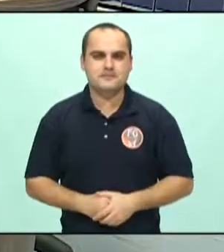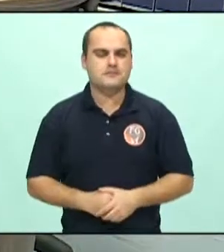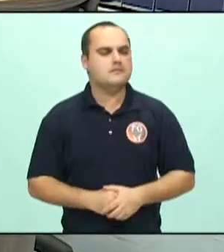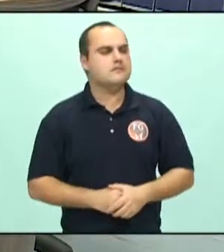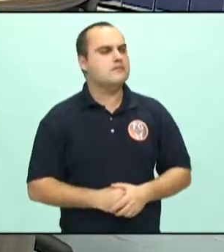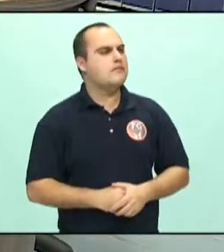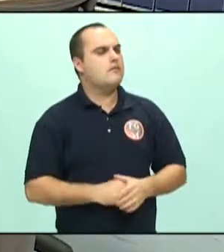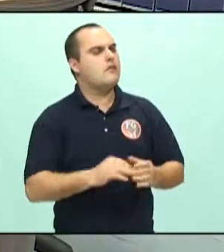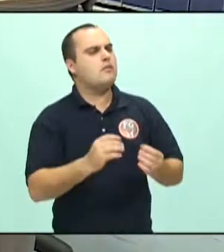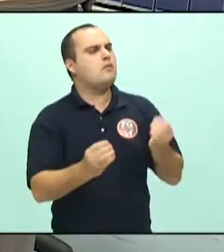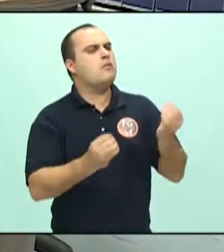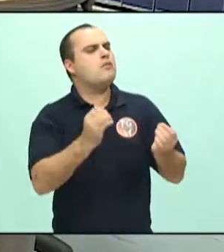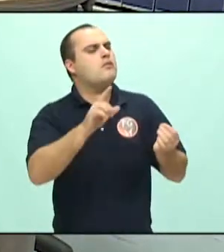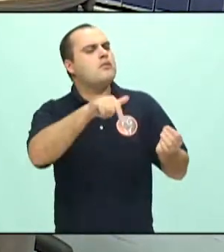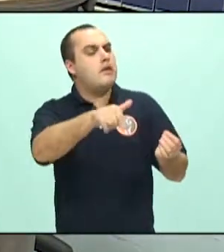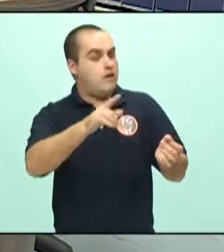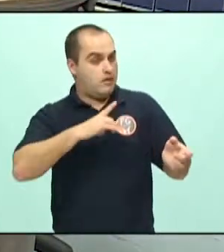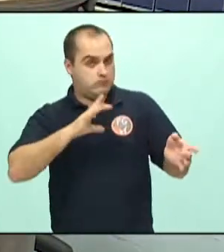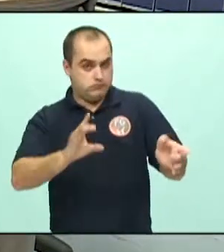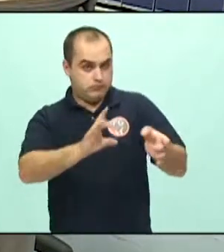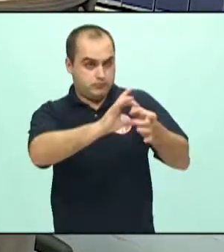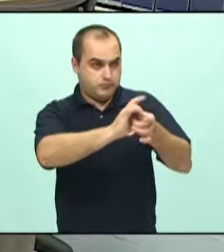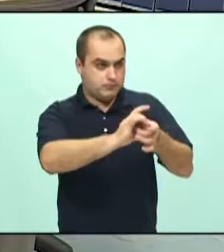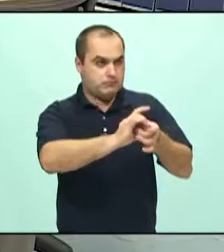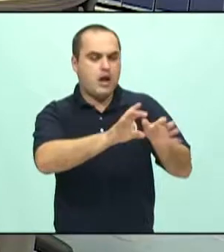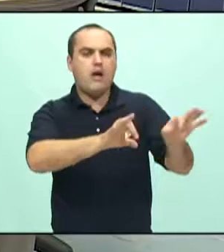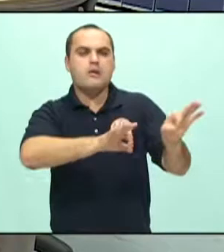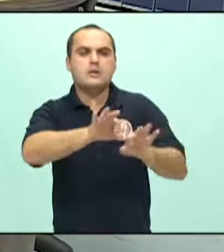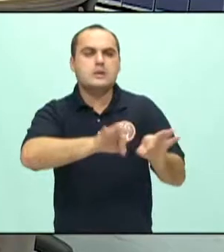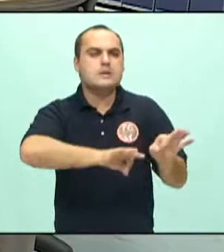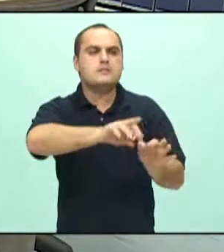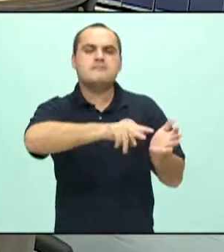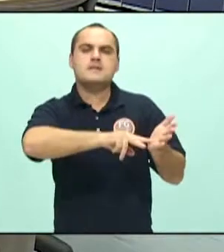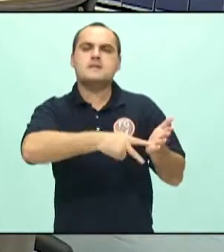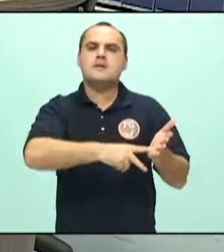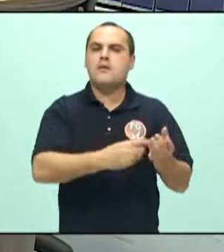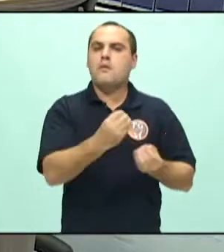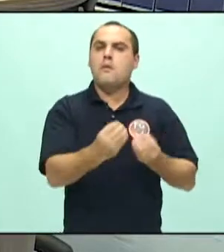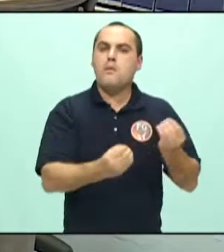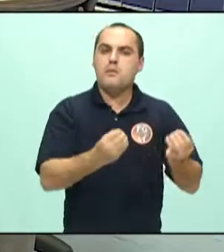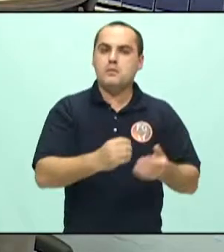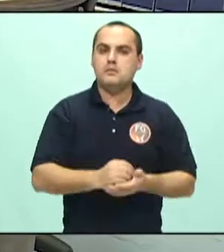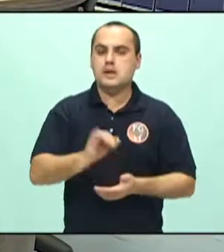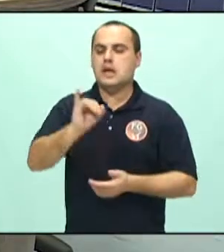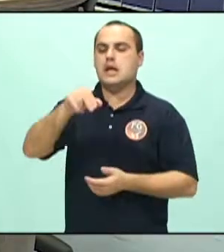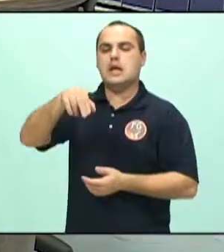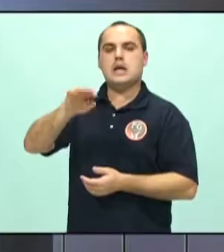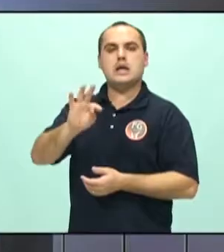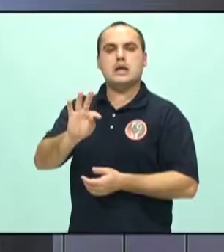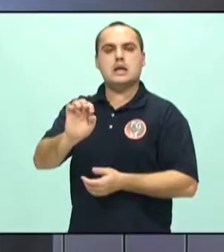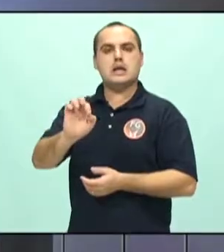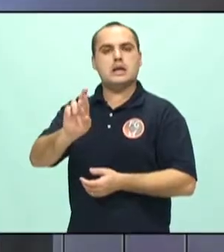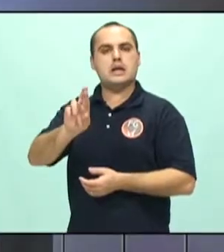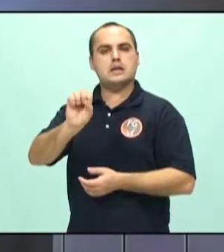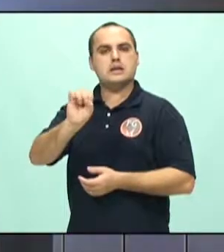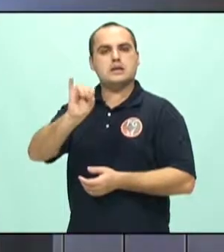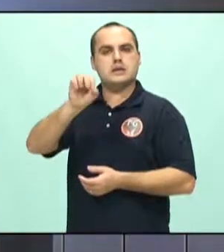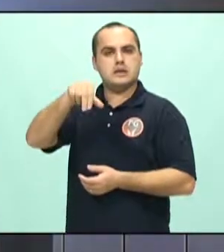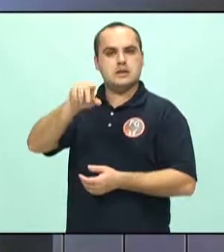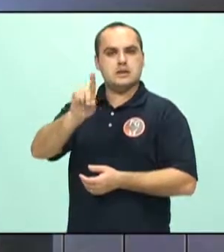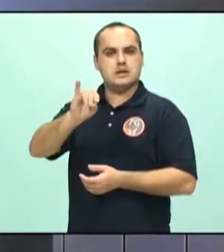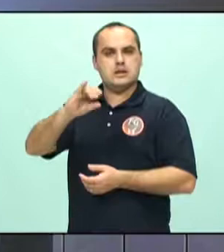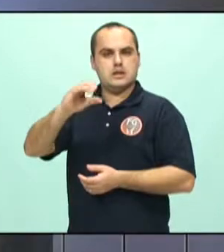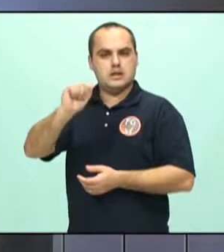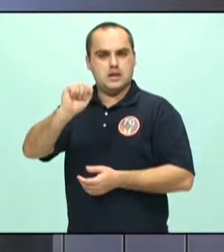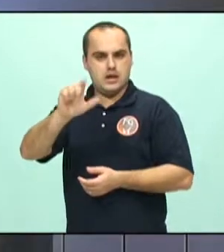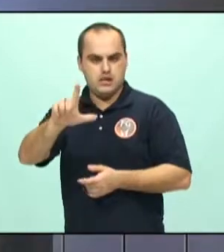vinculados também ao OGMO? Como é que funciona a organização desses sindicatos? A intersindical, que é como se fosse um guarda-chuva de